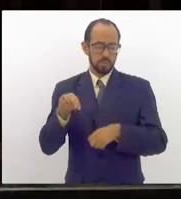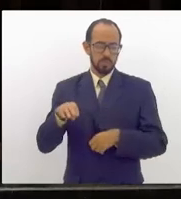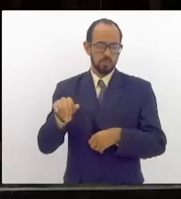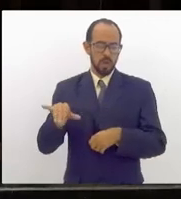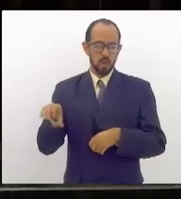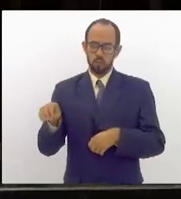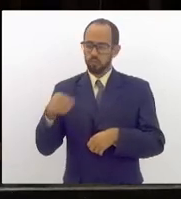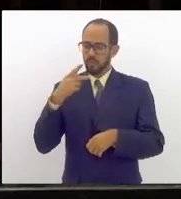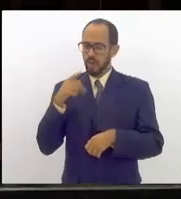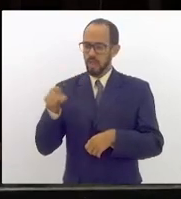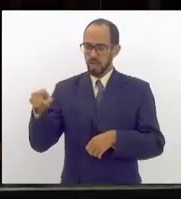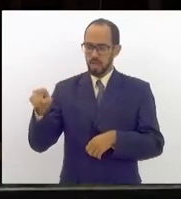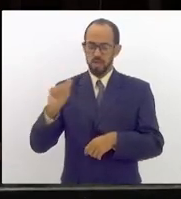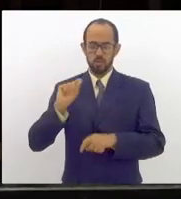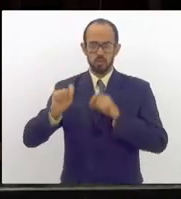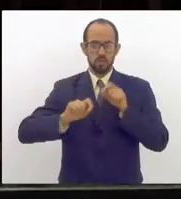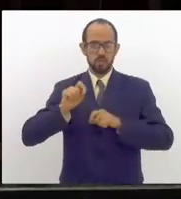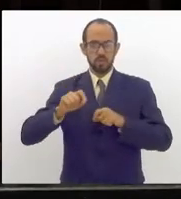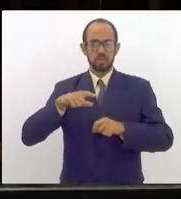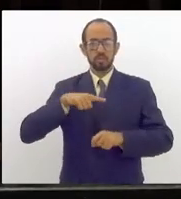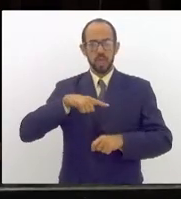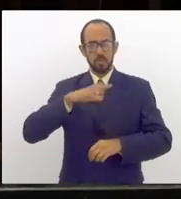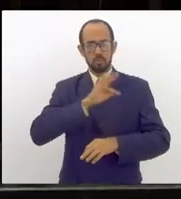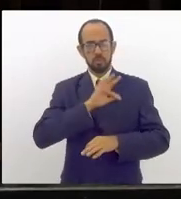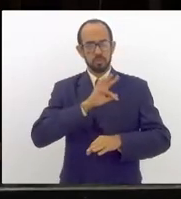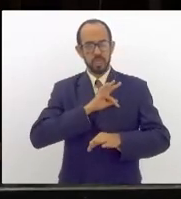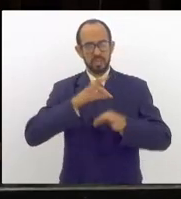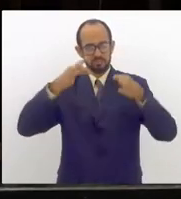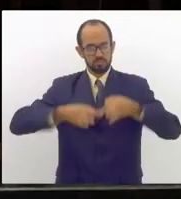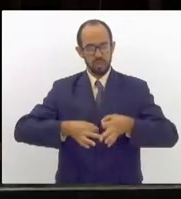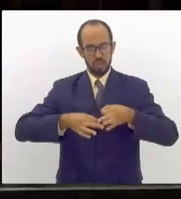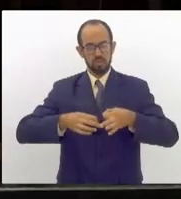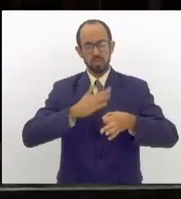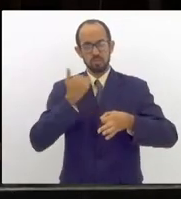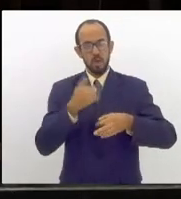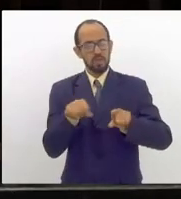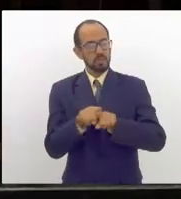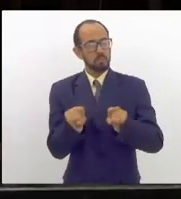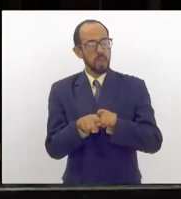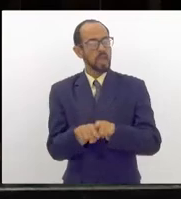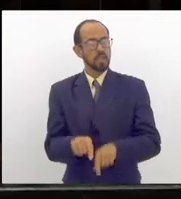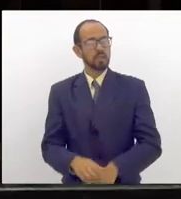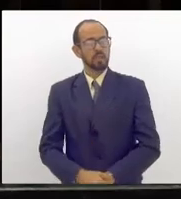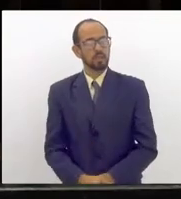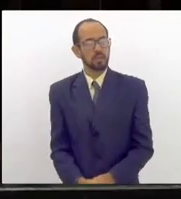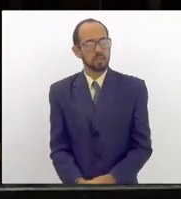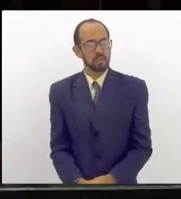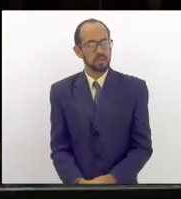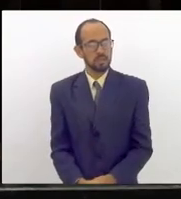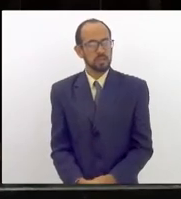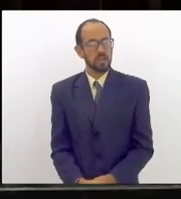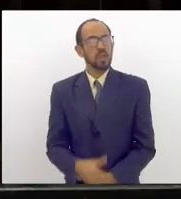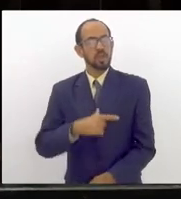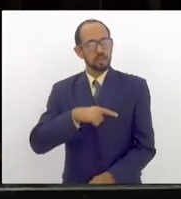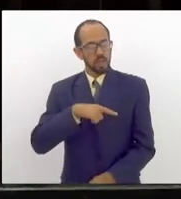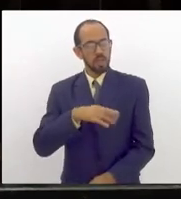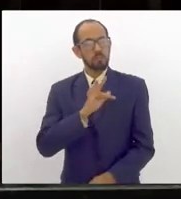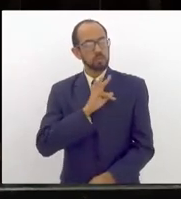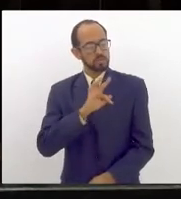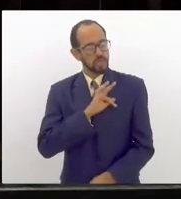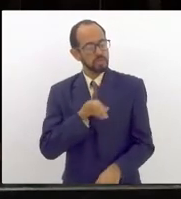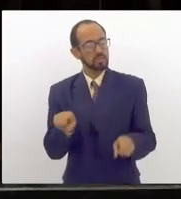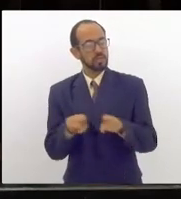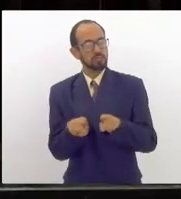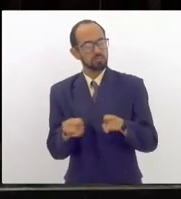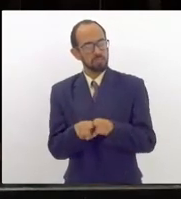É verdade tem muito policiais honesto também que morre no confronto e tem muito policiais também